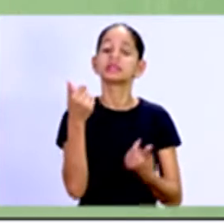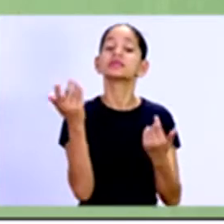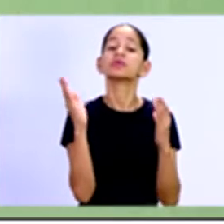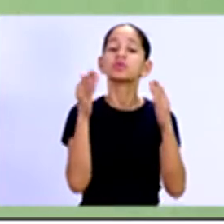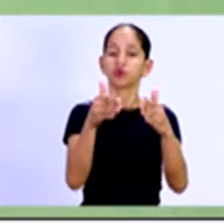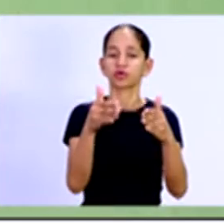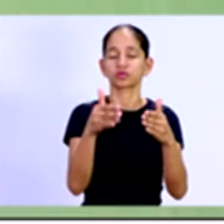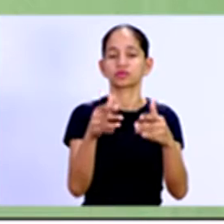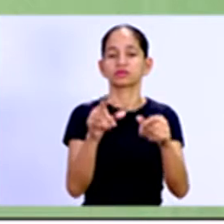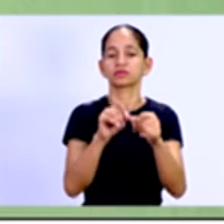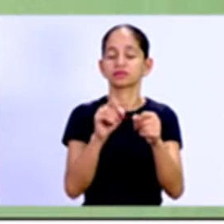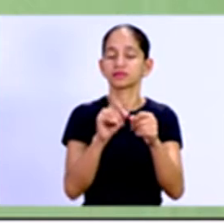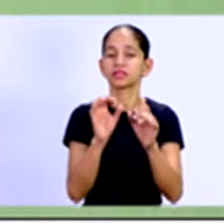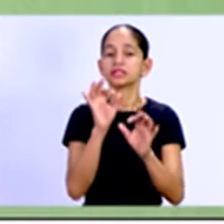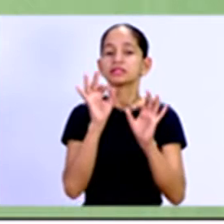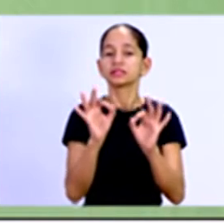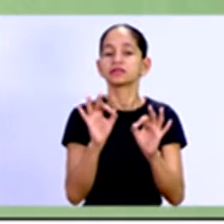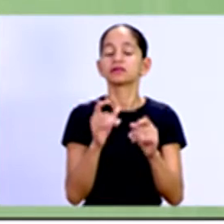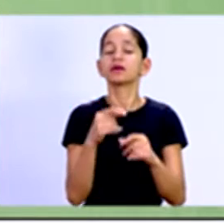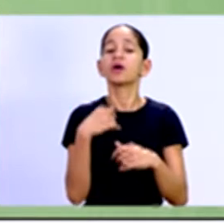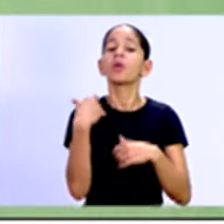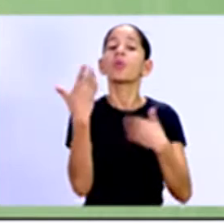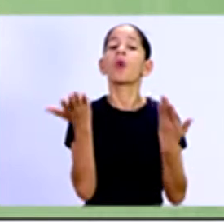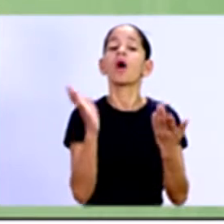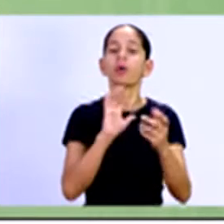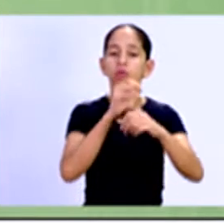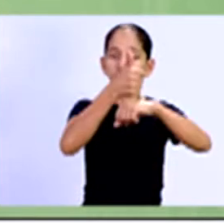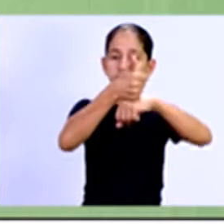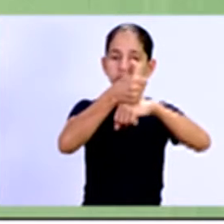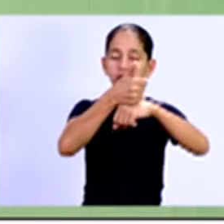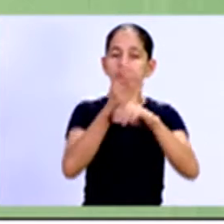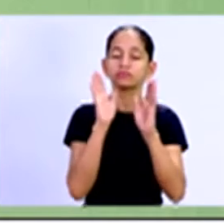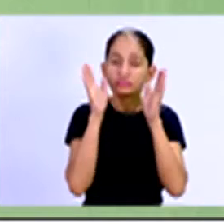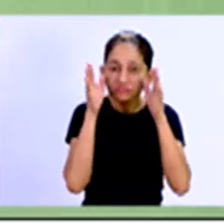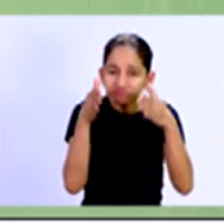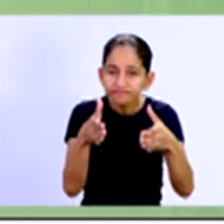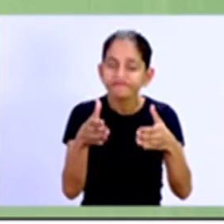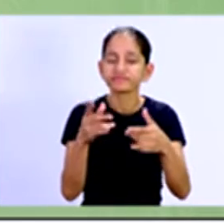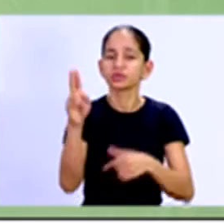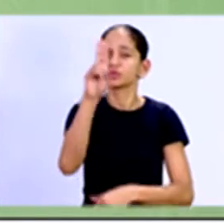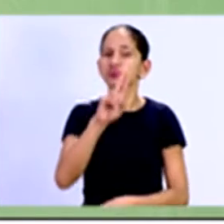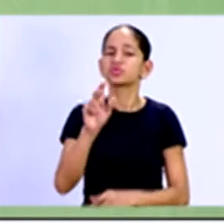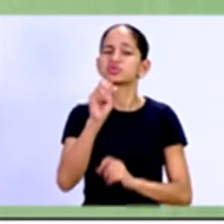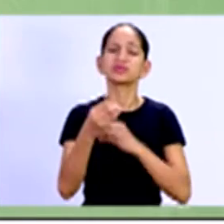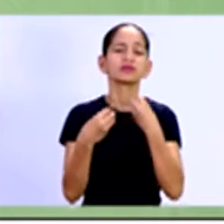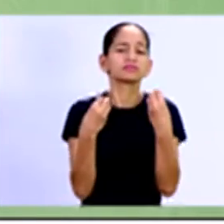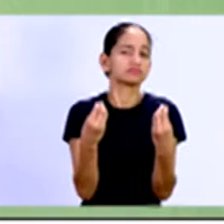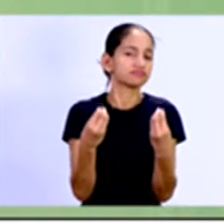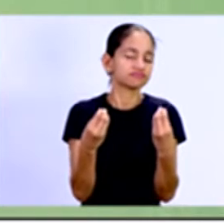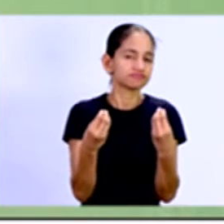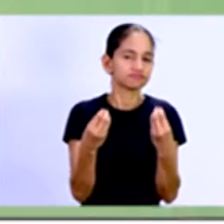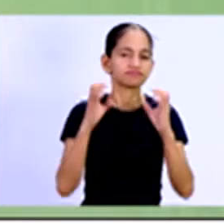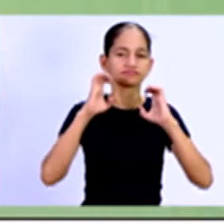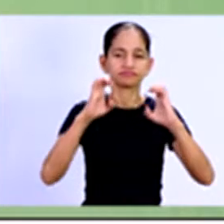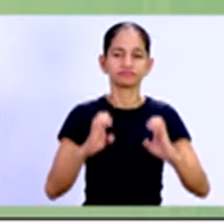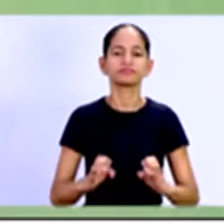é o princípio dessa ética utilitarista, né? É